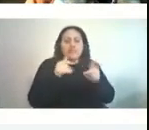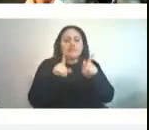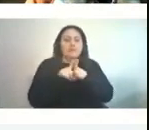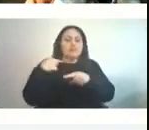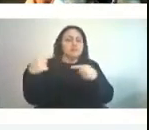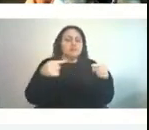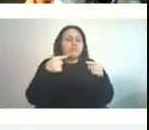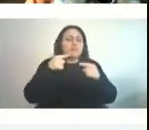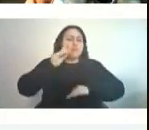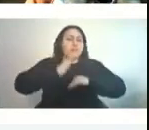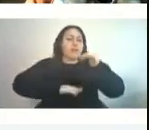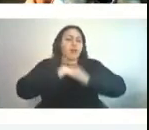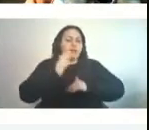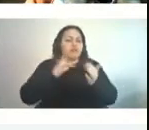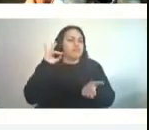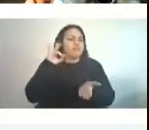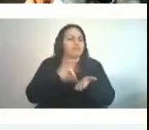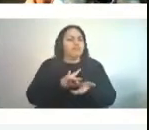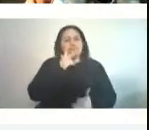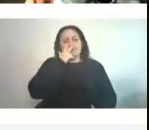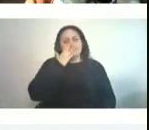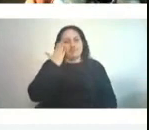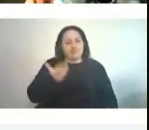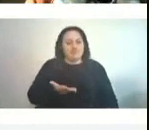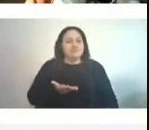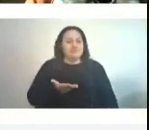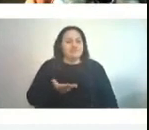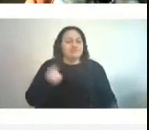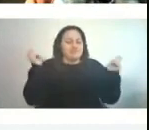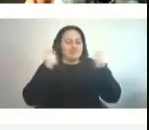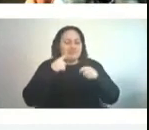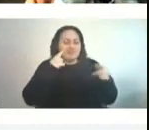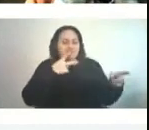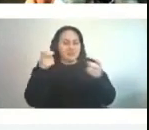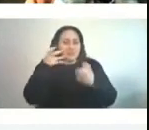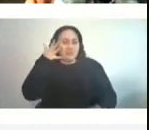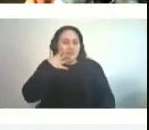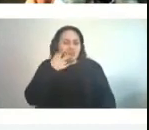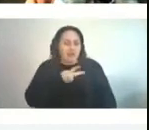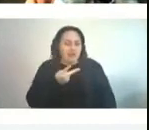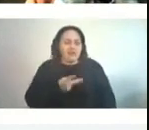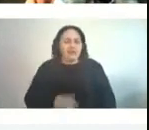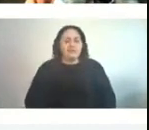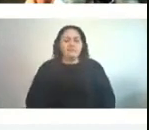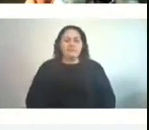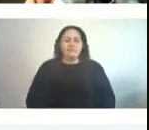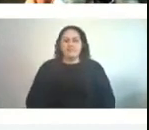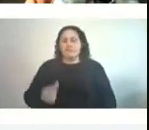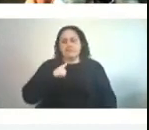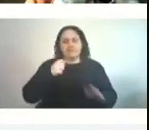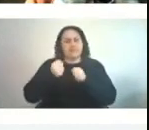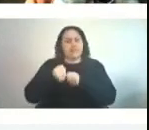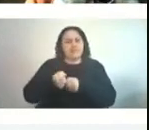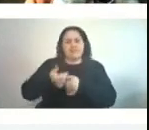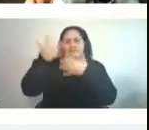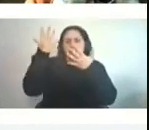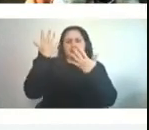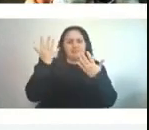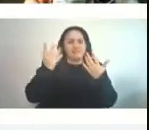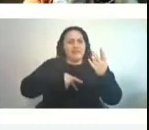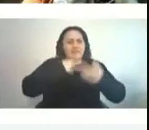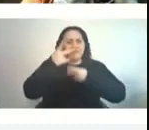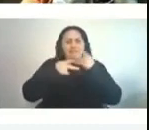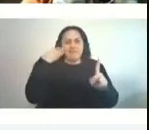tão consistente como a gente pôde presenciar. Tem várias outras falas aqui para vocês,